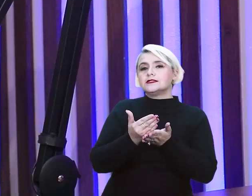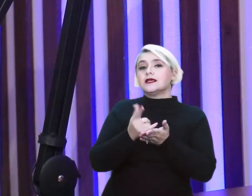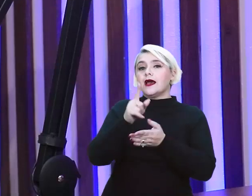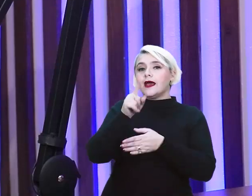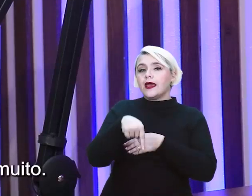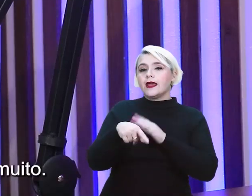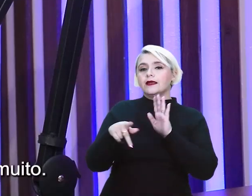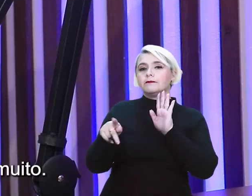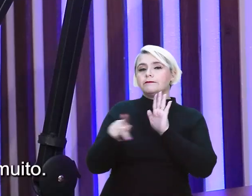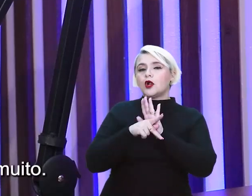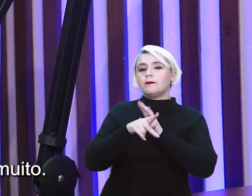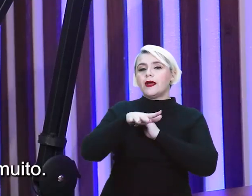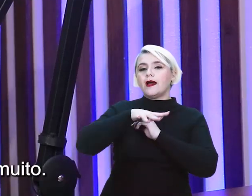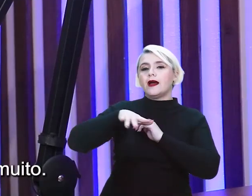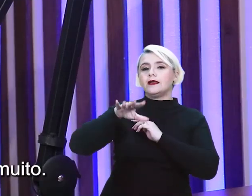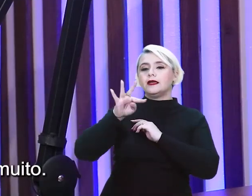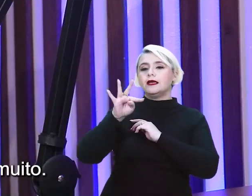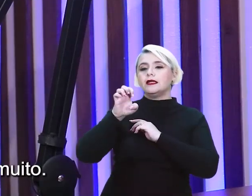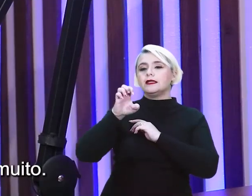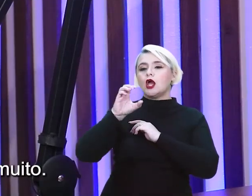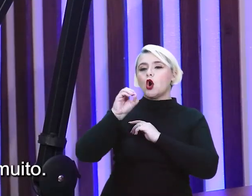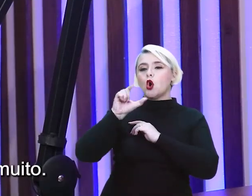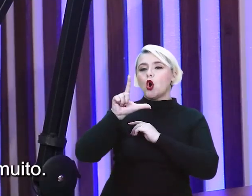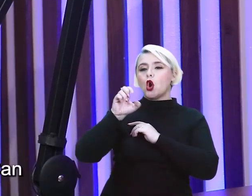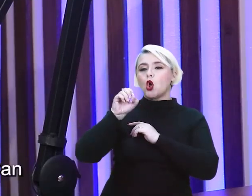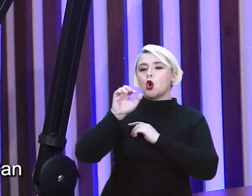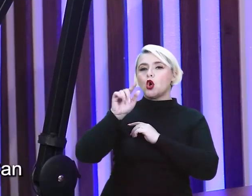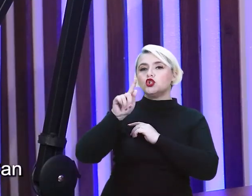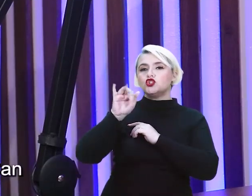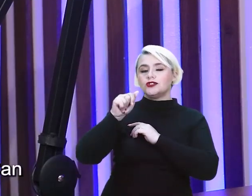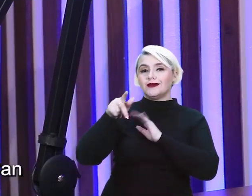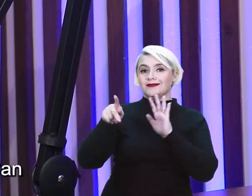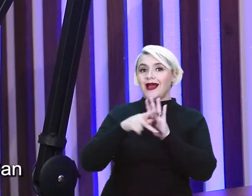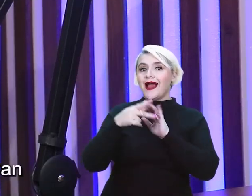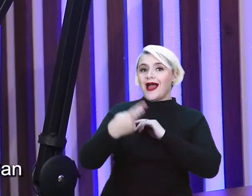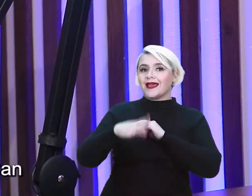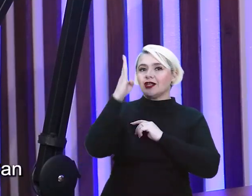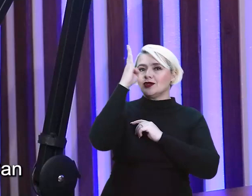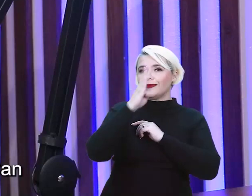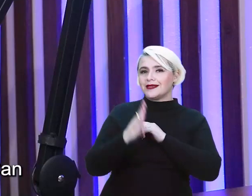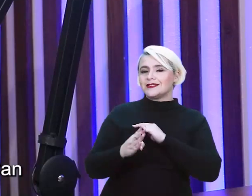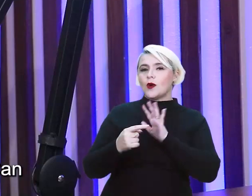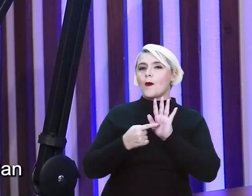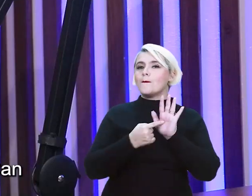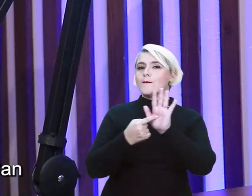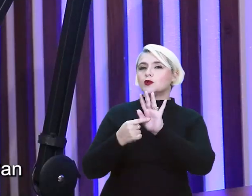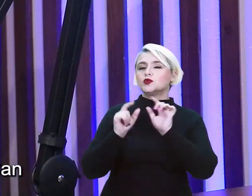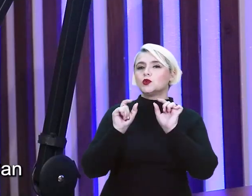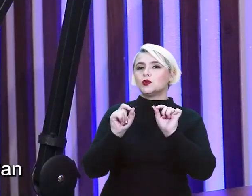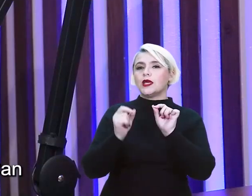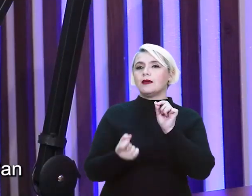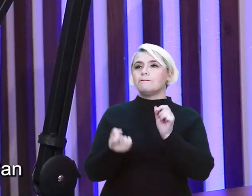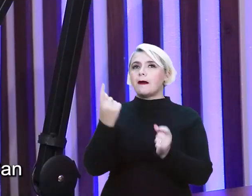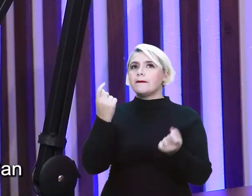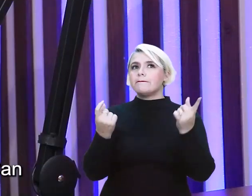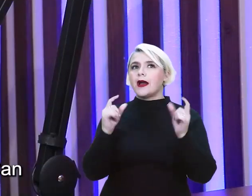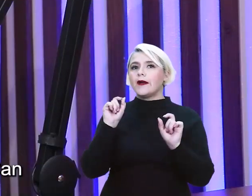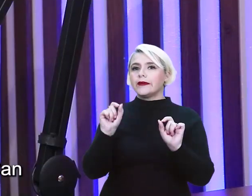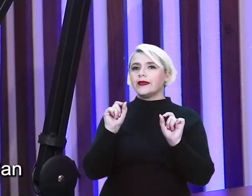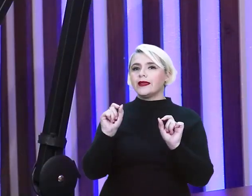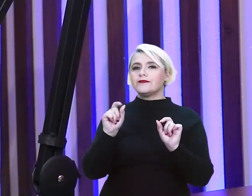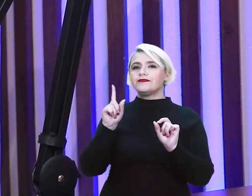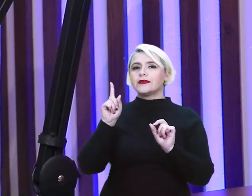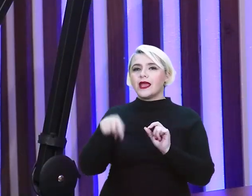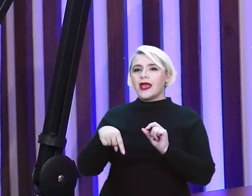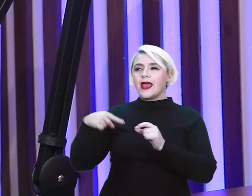teológica. Porque aqui no Brasil apareceu muito, não sei se ouviram falar sobre a herança